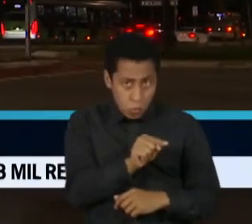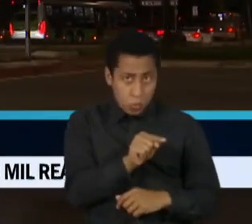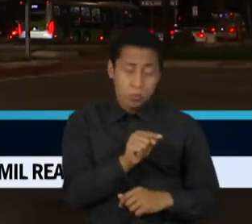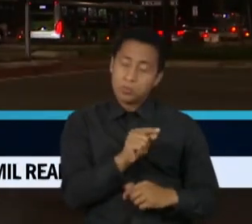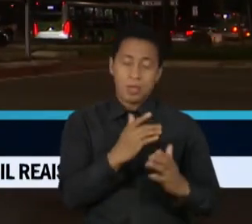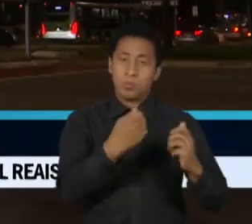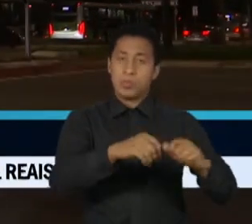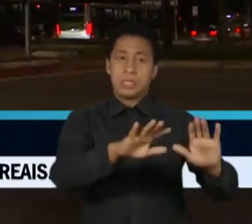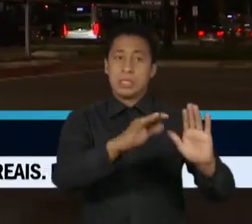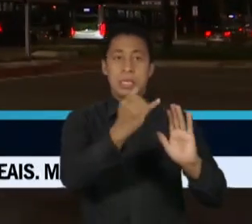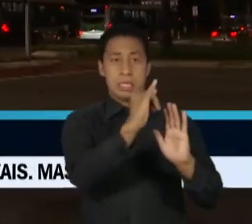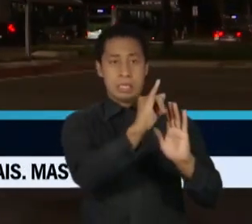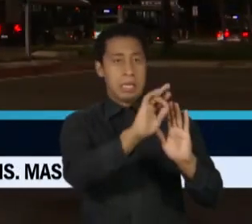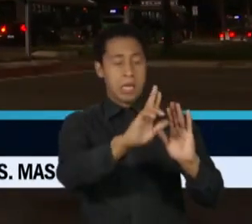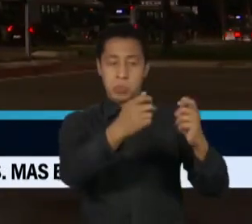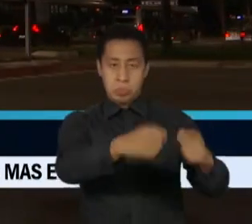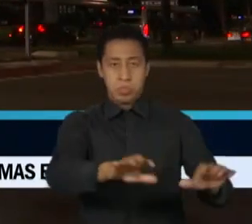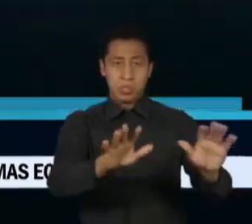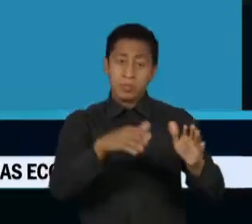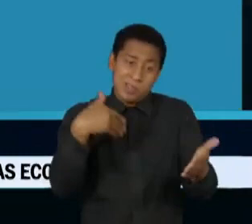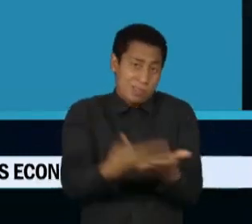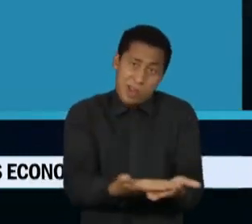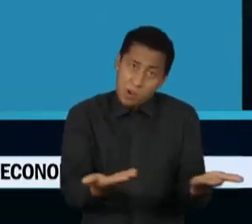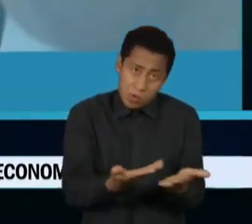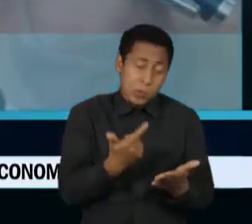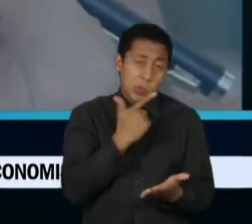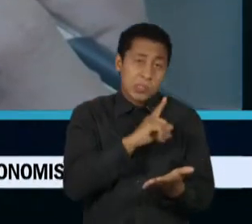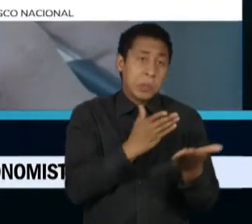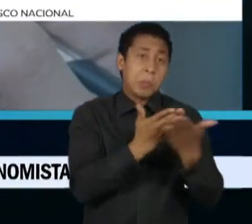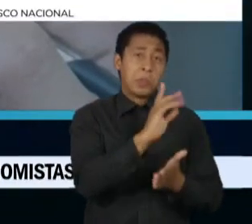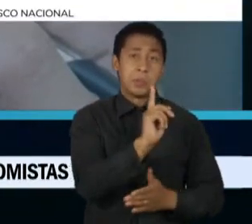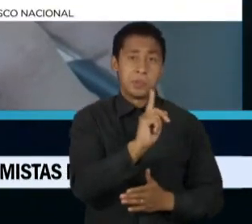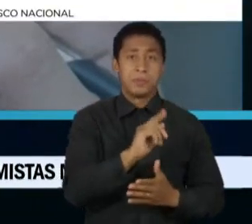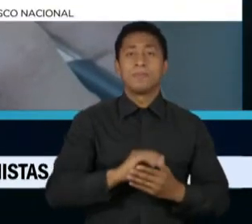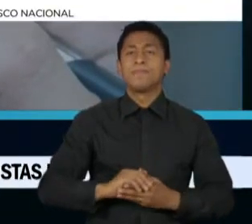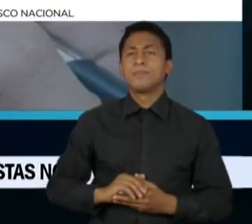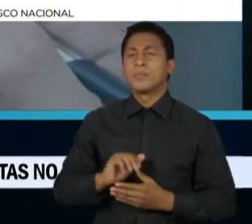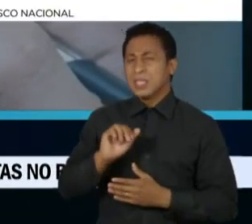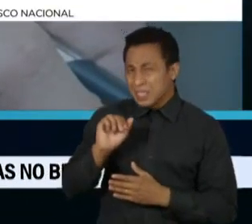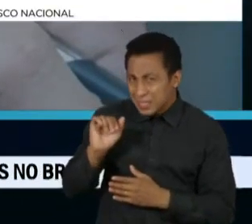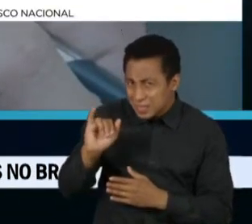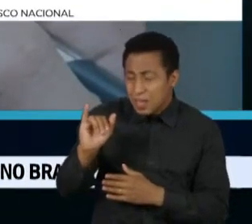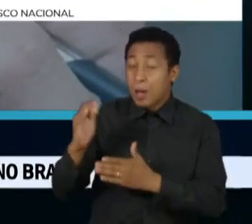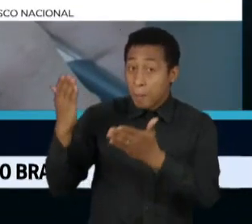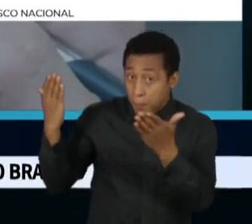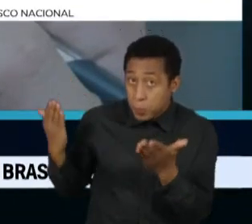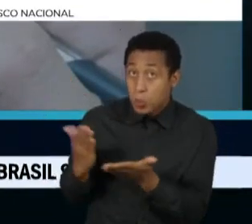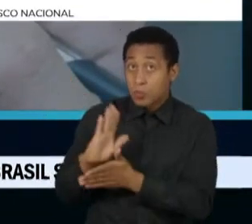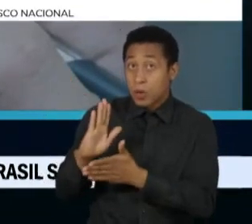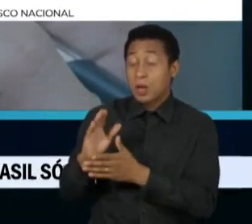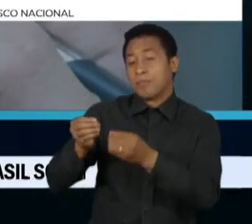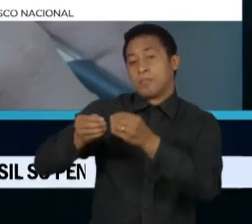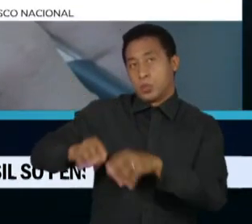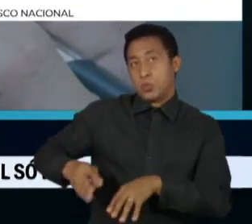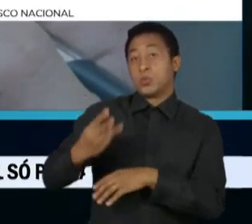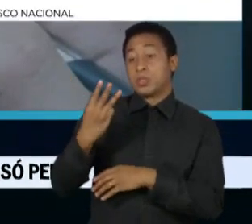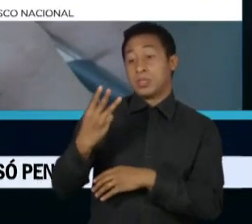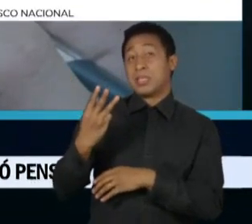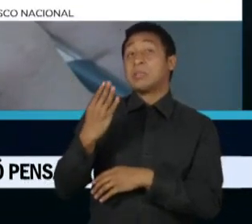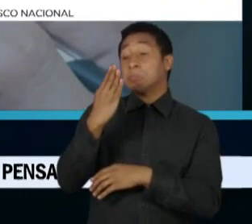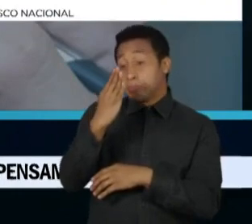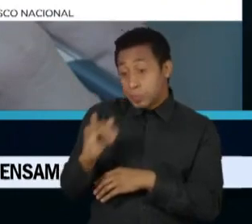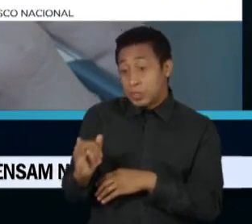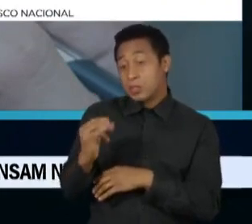expectativa até agora não se tornou realidade. Caso entre em vigor ainda este ano, a perda de arrecadação será de mais de